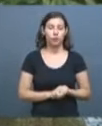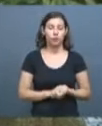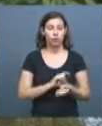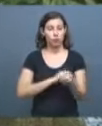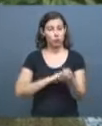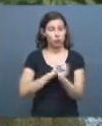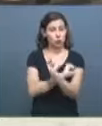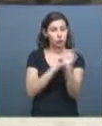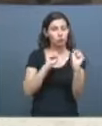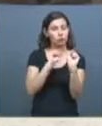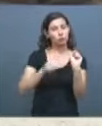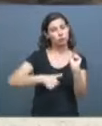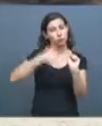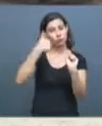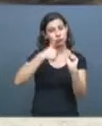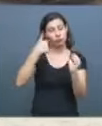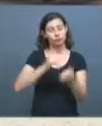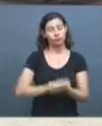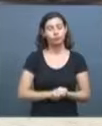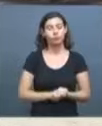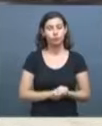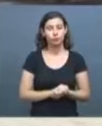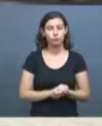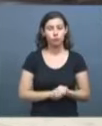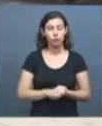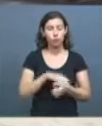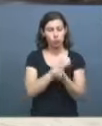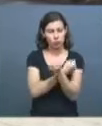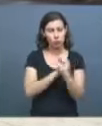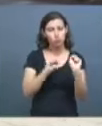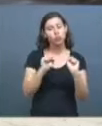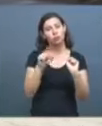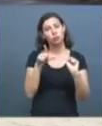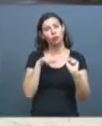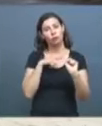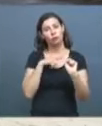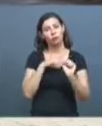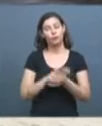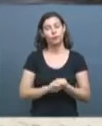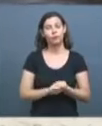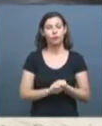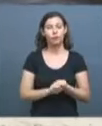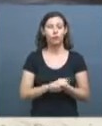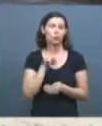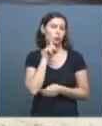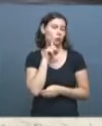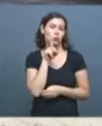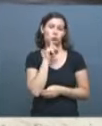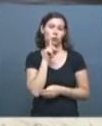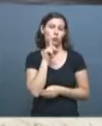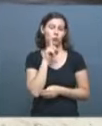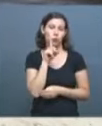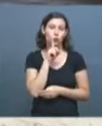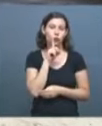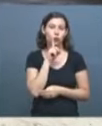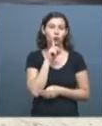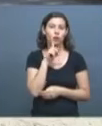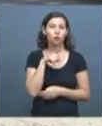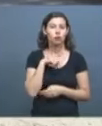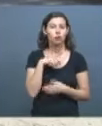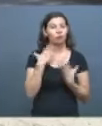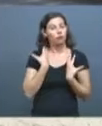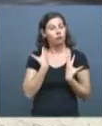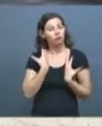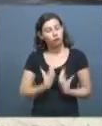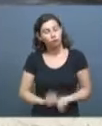bateu em primeiro lugar. Com certeza. Bem estressado. É o dia a dia, né? Estressa muita gente, é muito